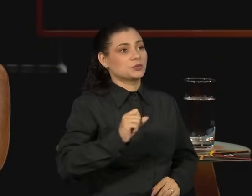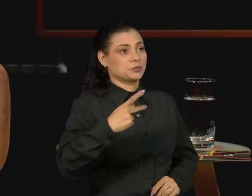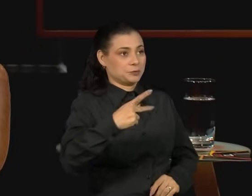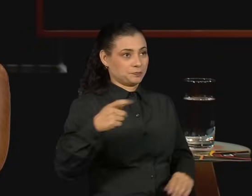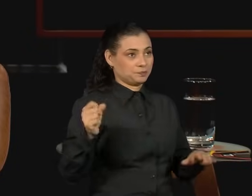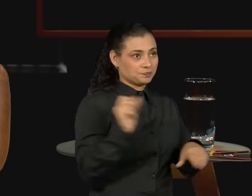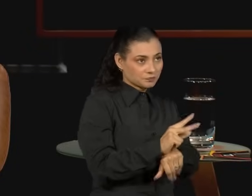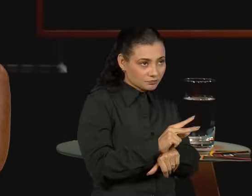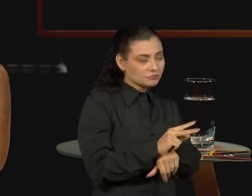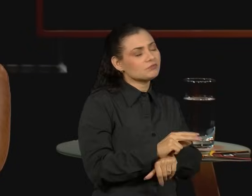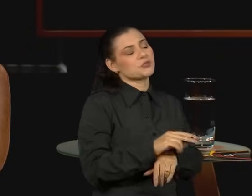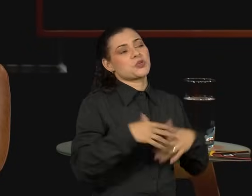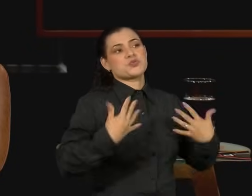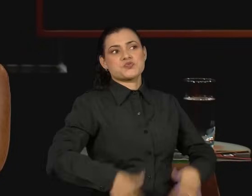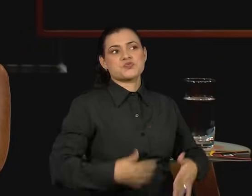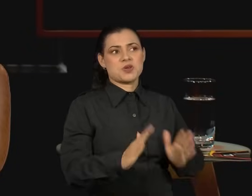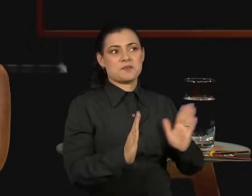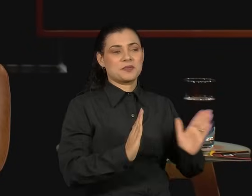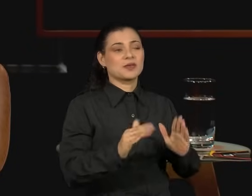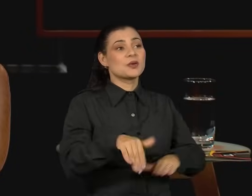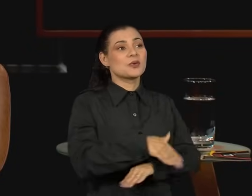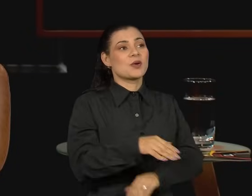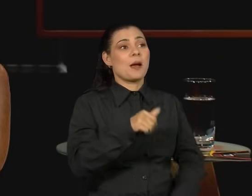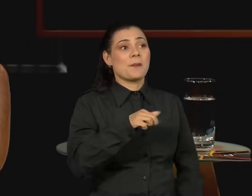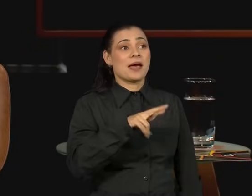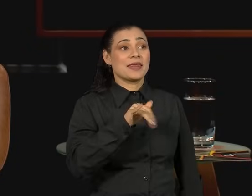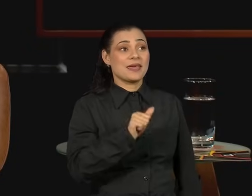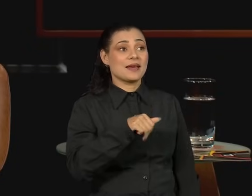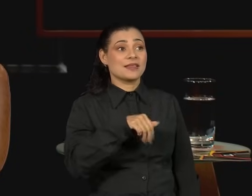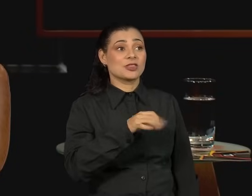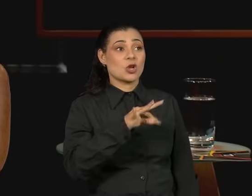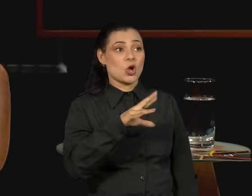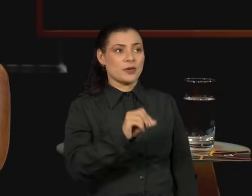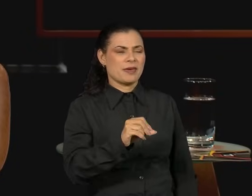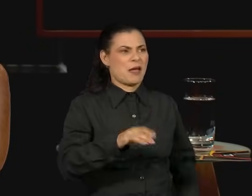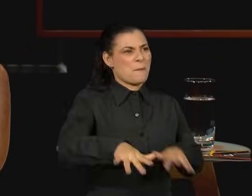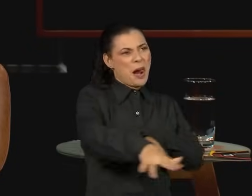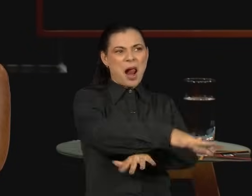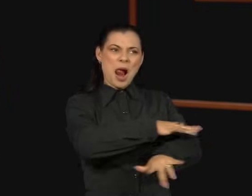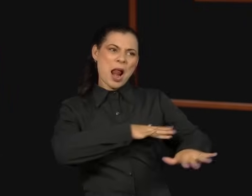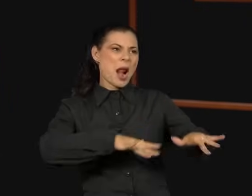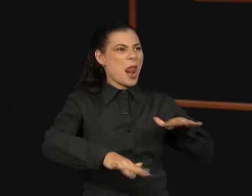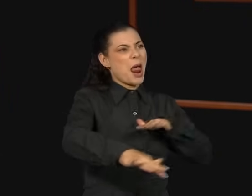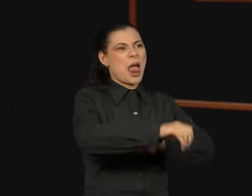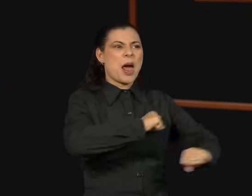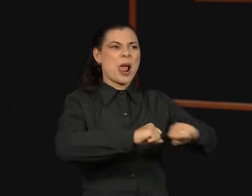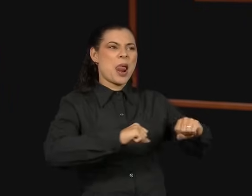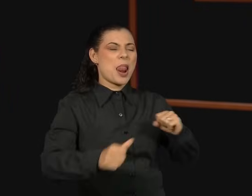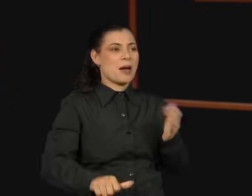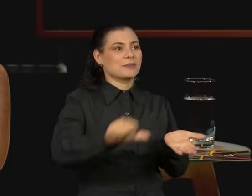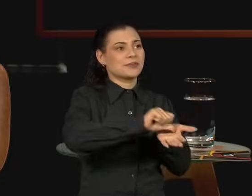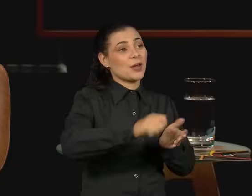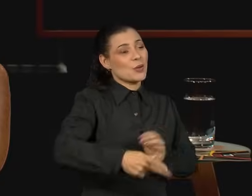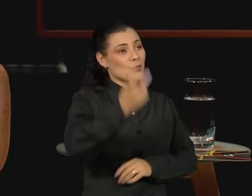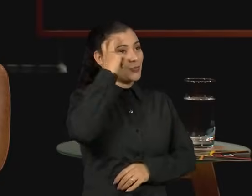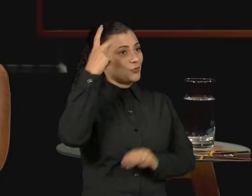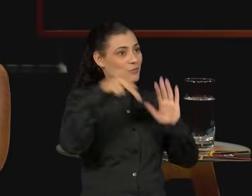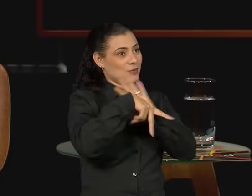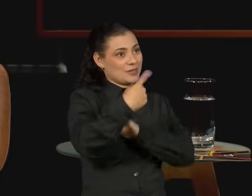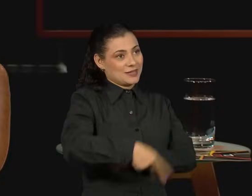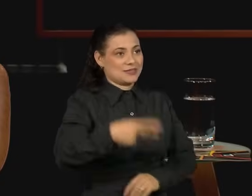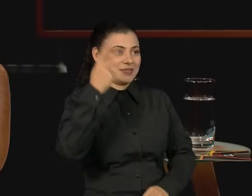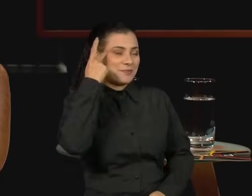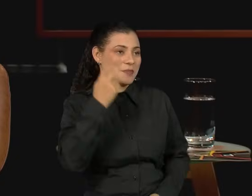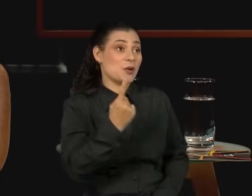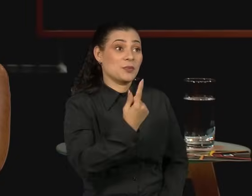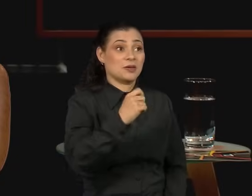na efervescente Rua Maria Antônia, um epicentro da agitação cultural naqueles